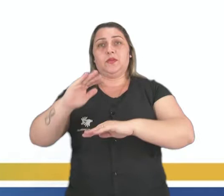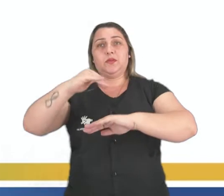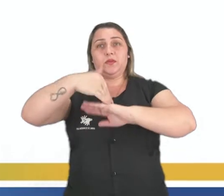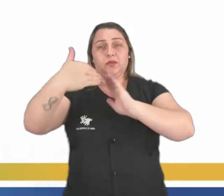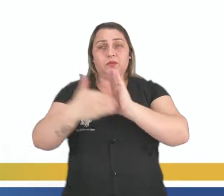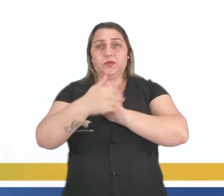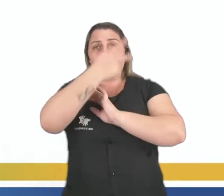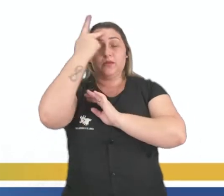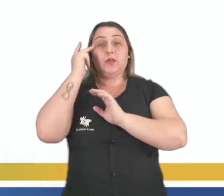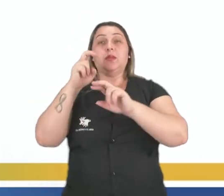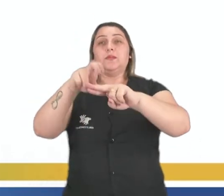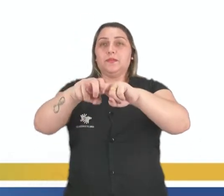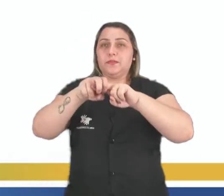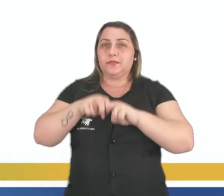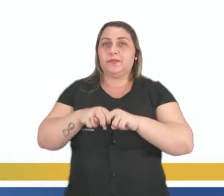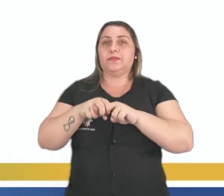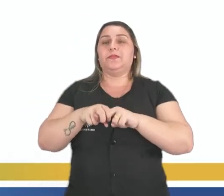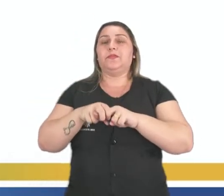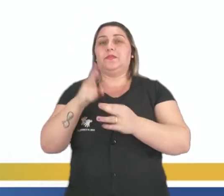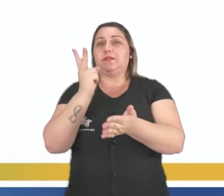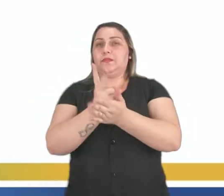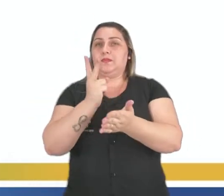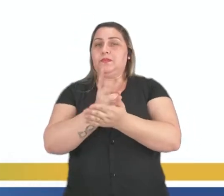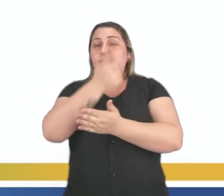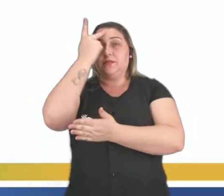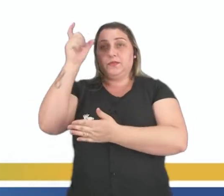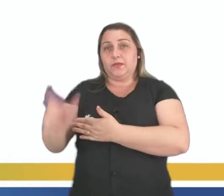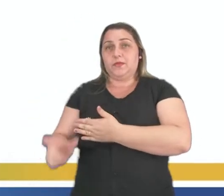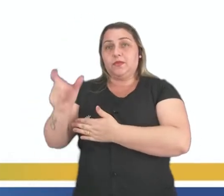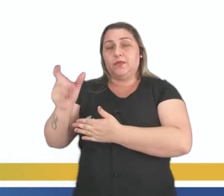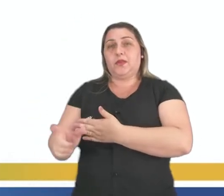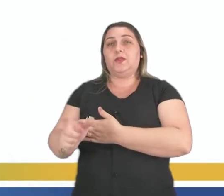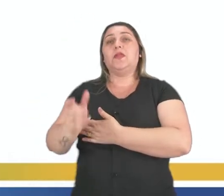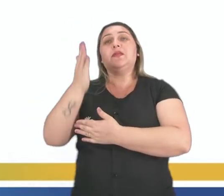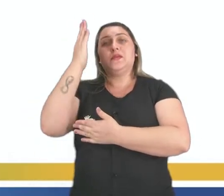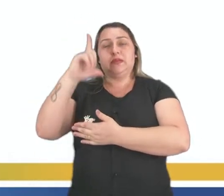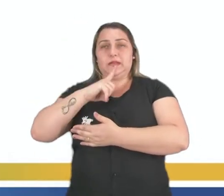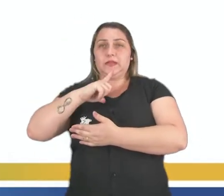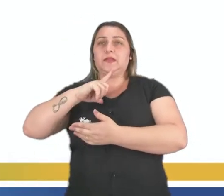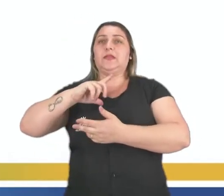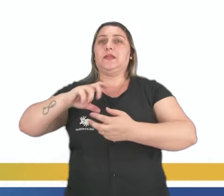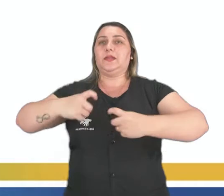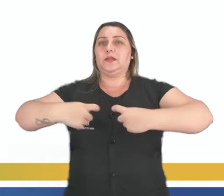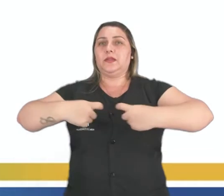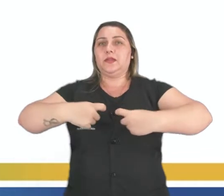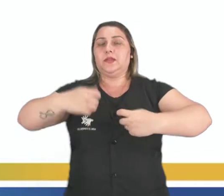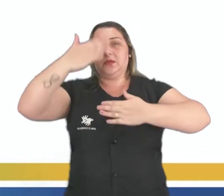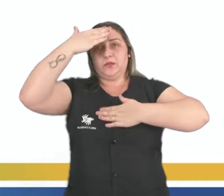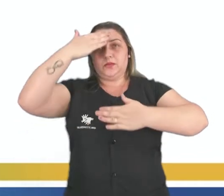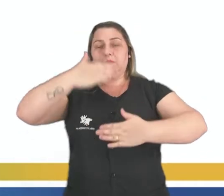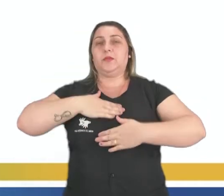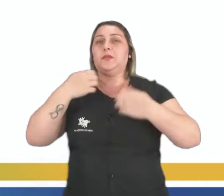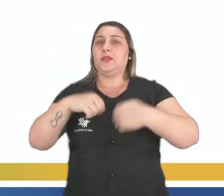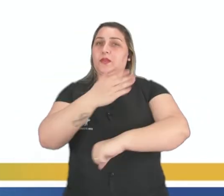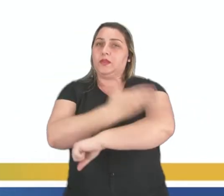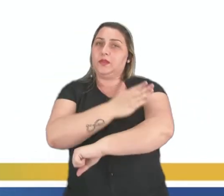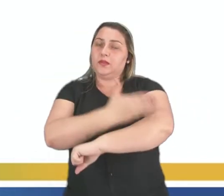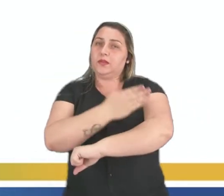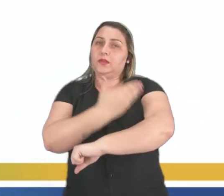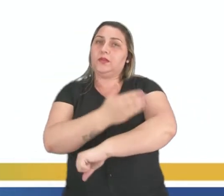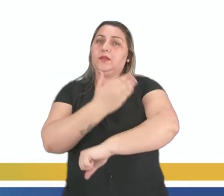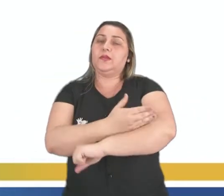totalidade, né? Portanto, mesmo estas pessoas privilegiadas também devem se atentar que o treinamento é